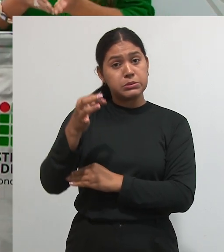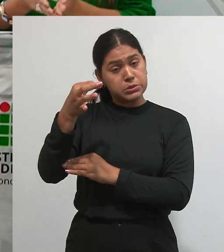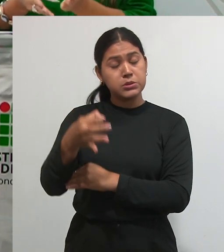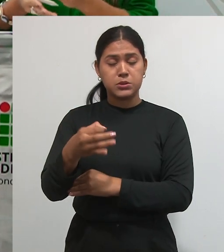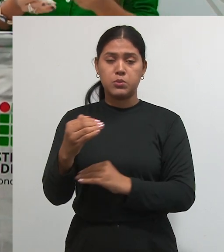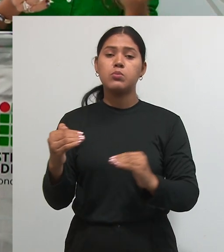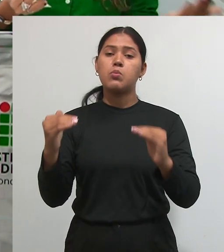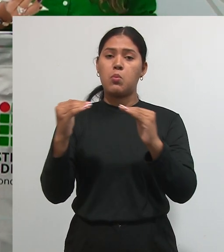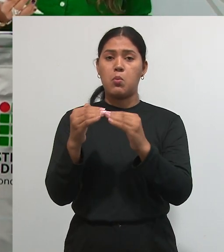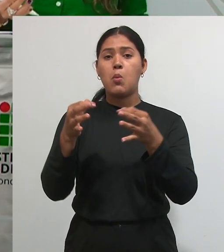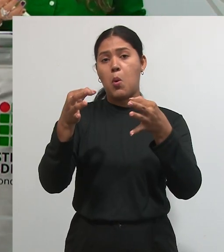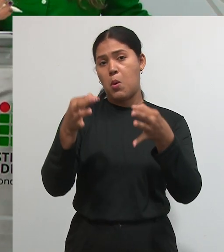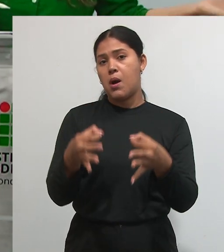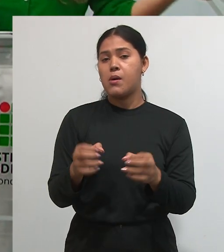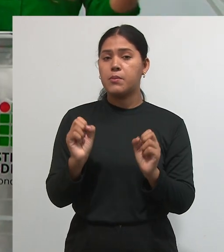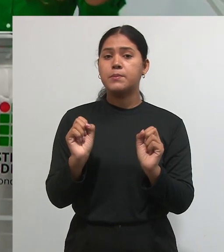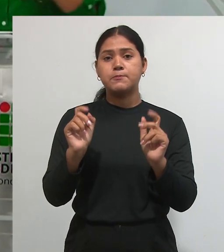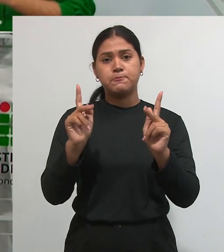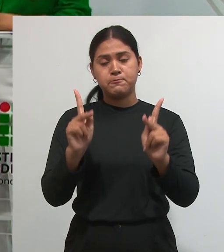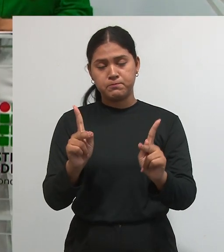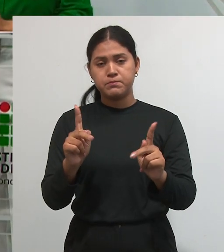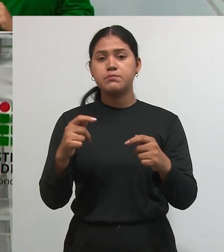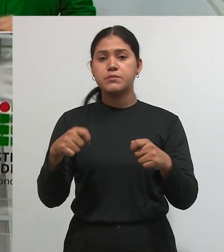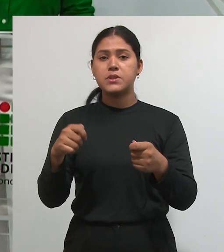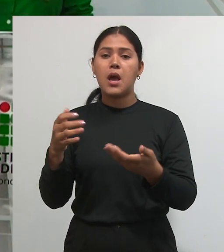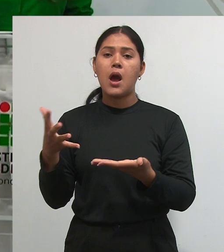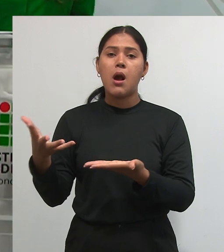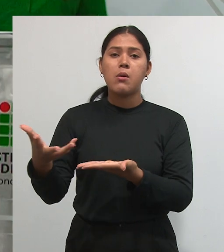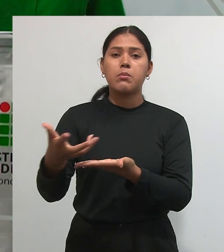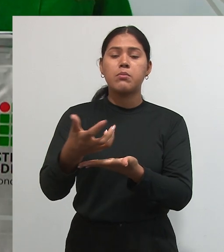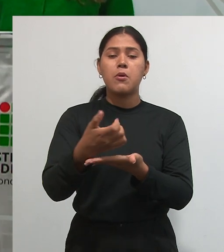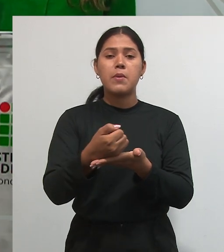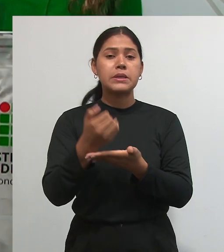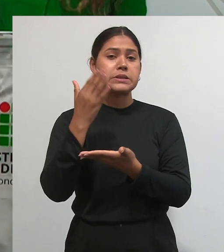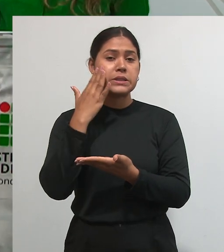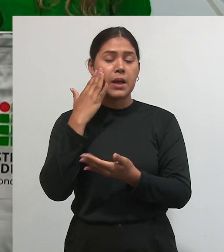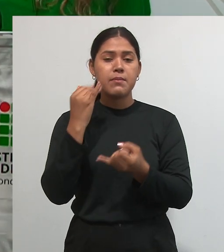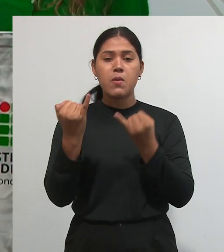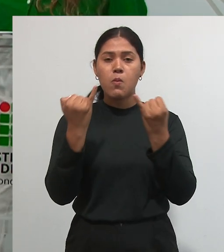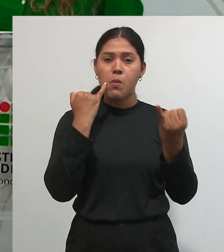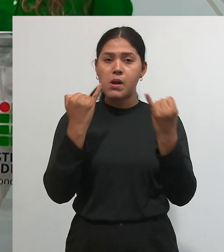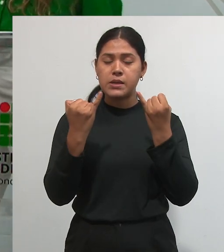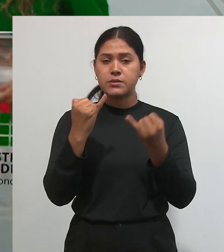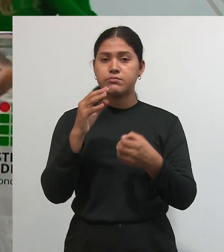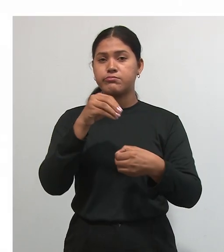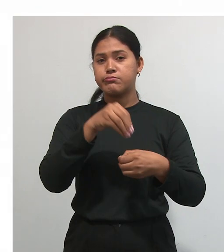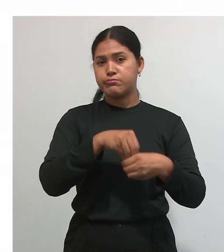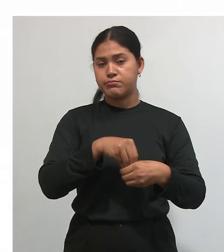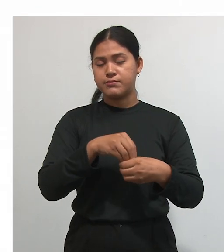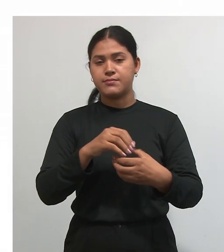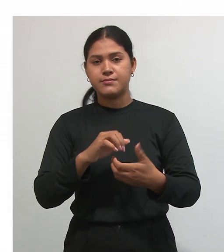Então, esse inventário, eles vão fazer o quê? Esse levantamento, ok? Vamos estudar mais um pouquinho aqui.